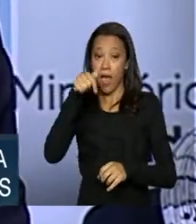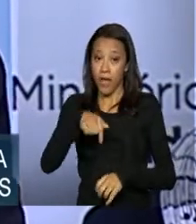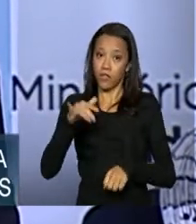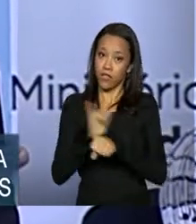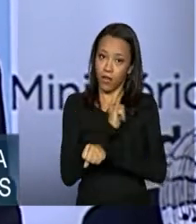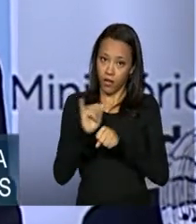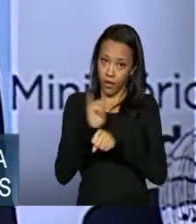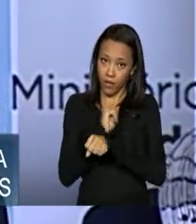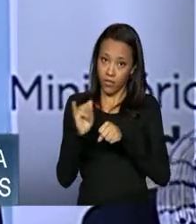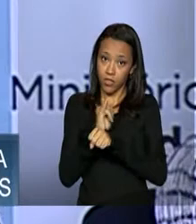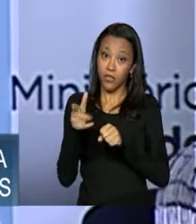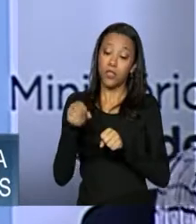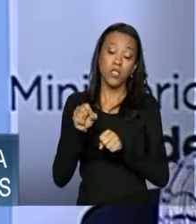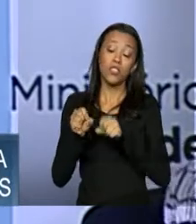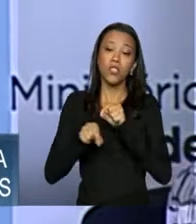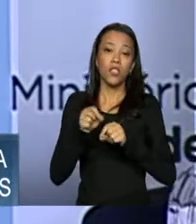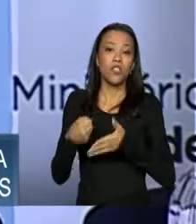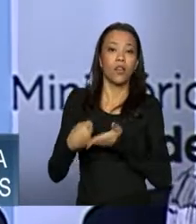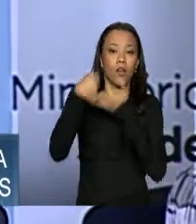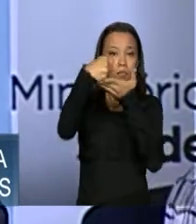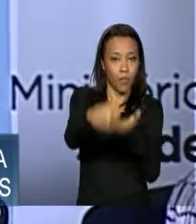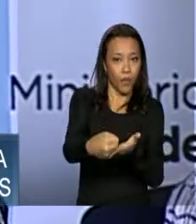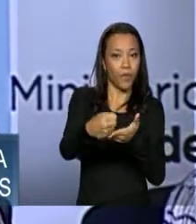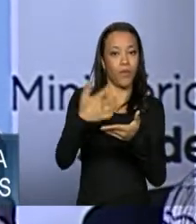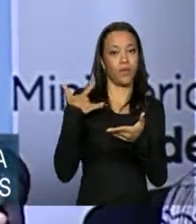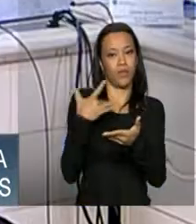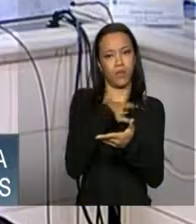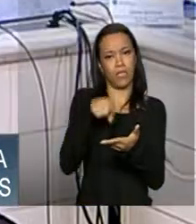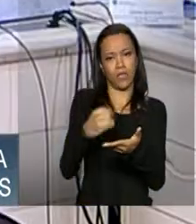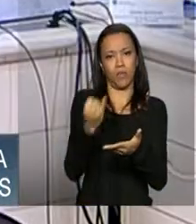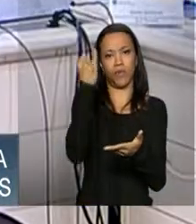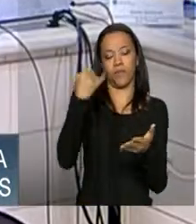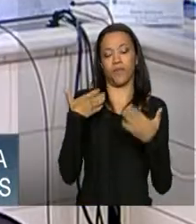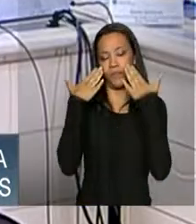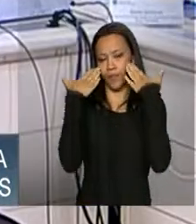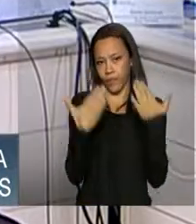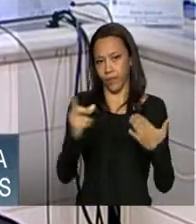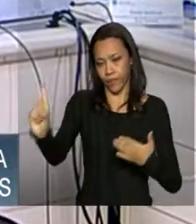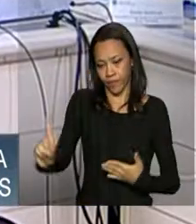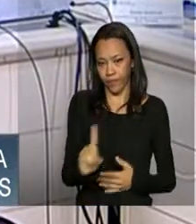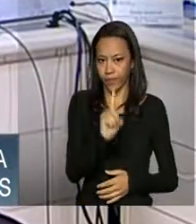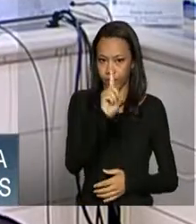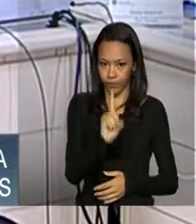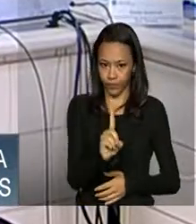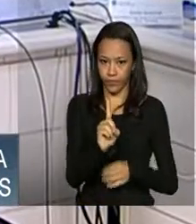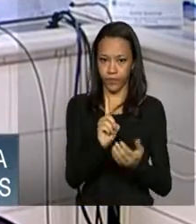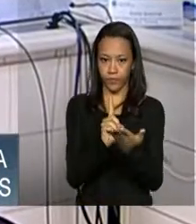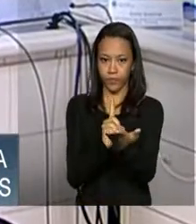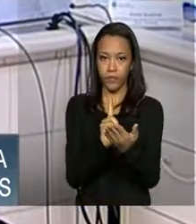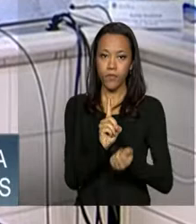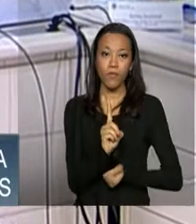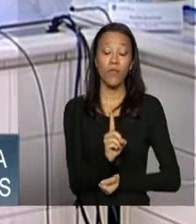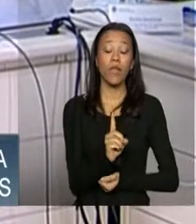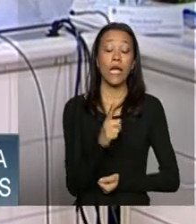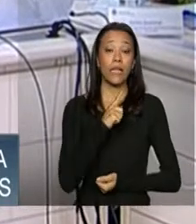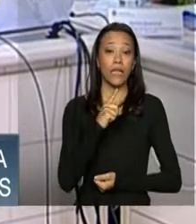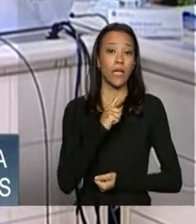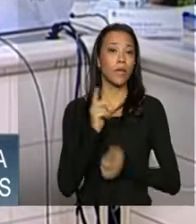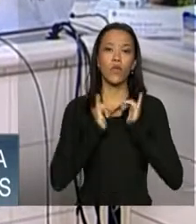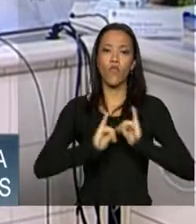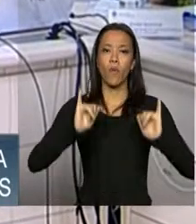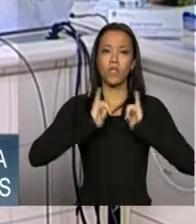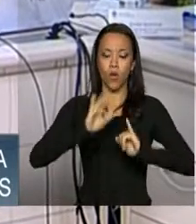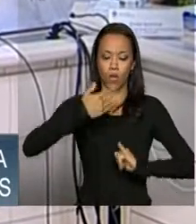extremamente importantes. Eu vou pedir para o Bruno fazer a apresentação. Obrigado, ministro. Bom dia. Tendo, então, informação é saúde, a gente